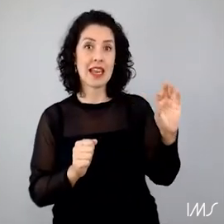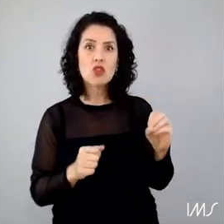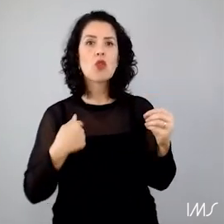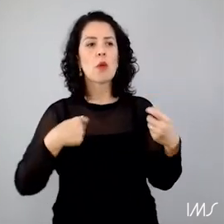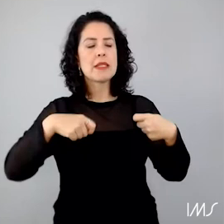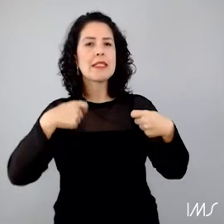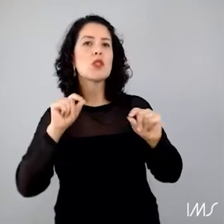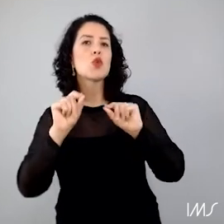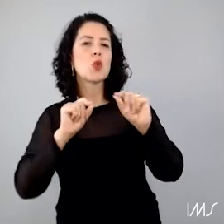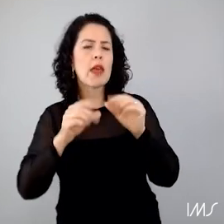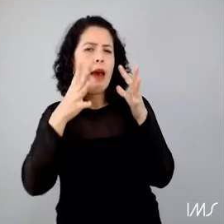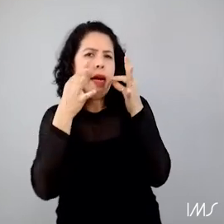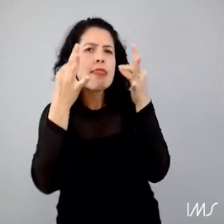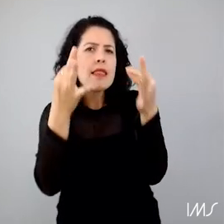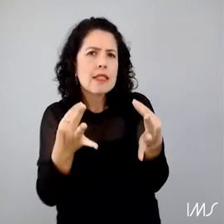levar em consideração